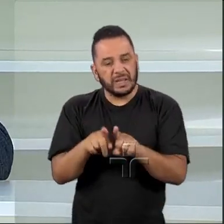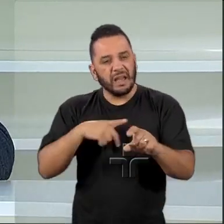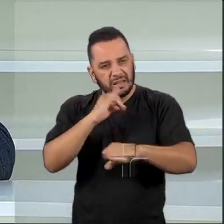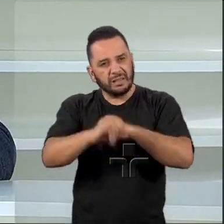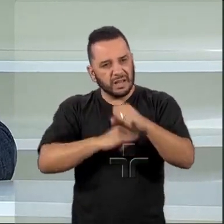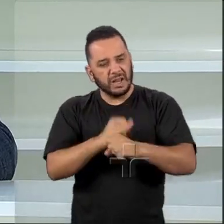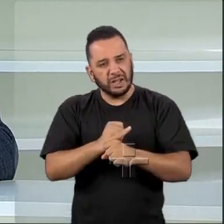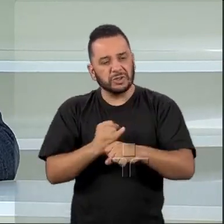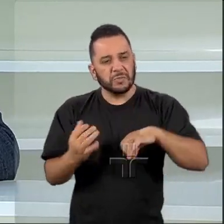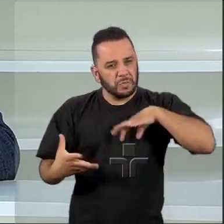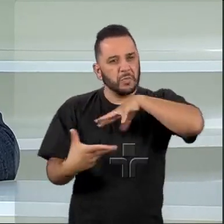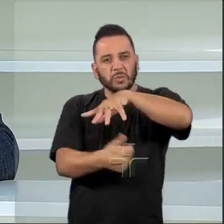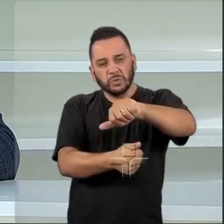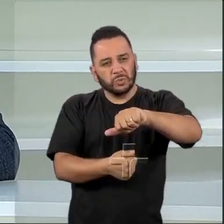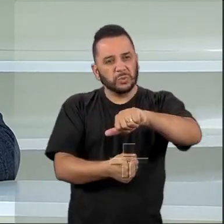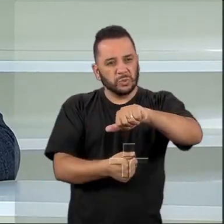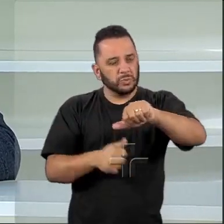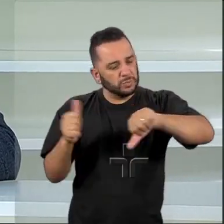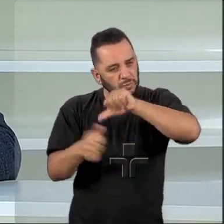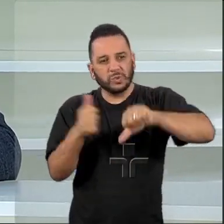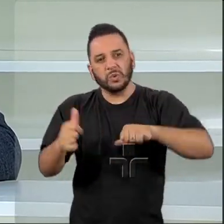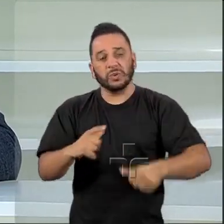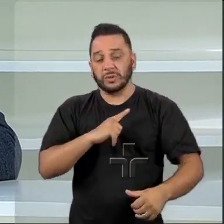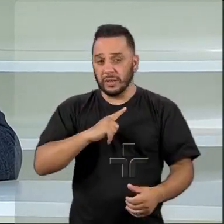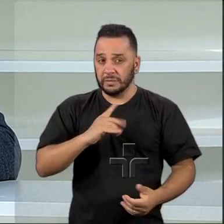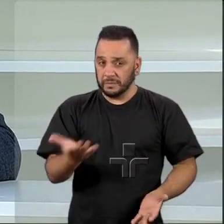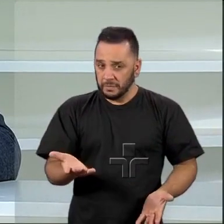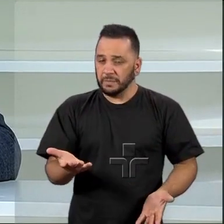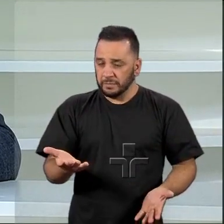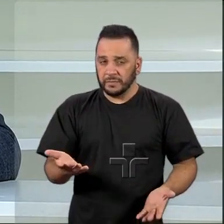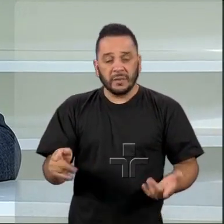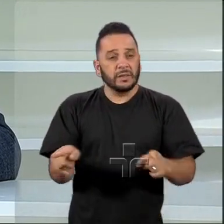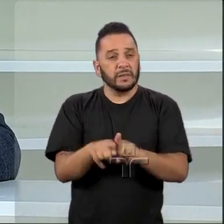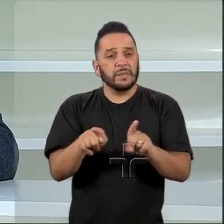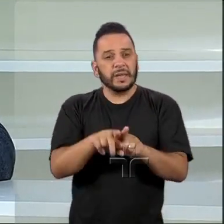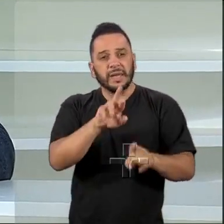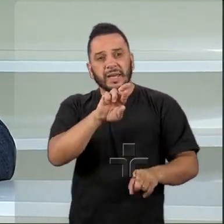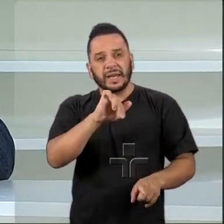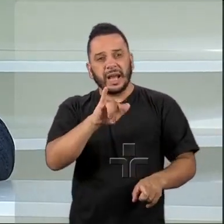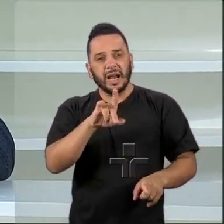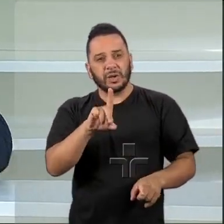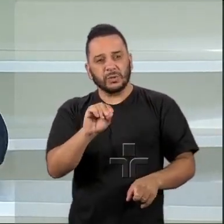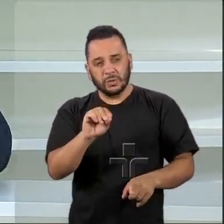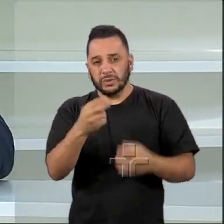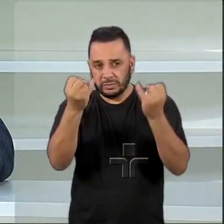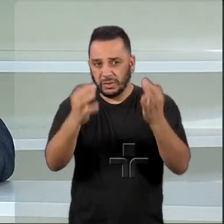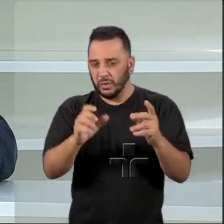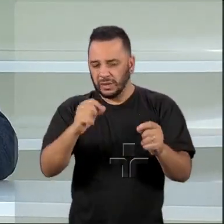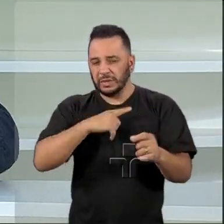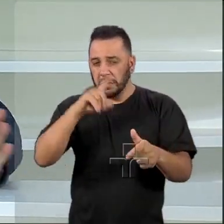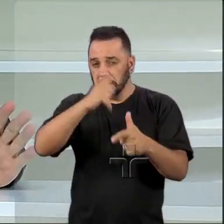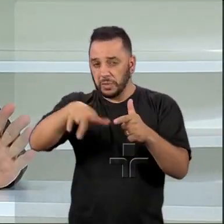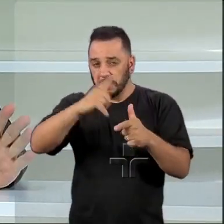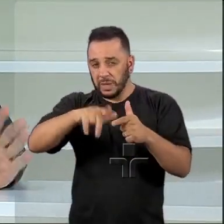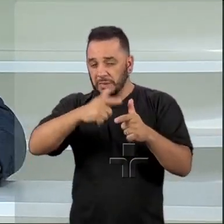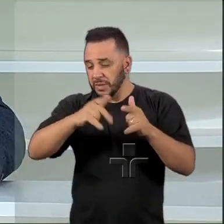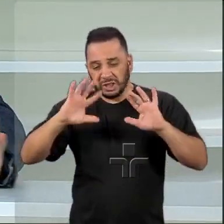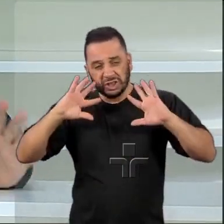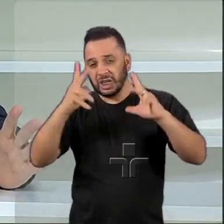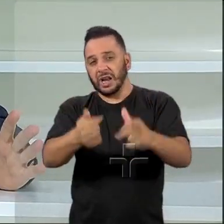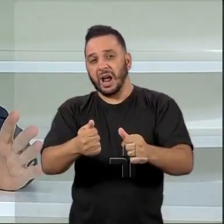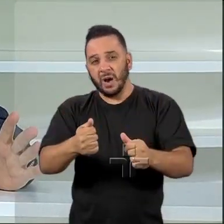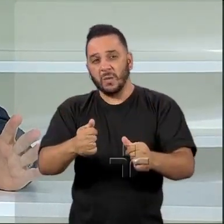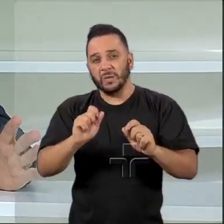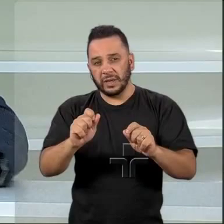mudou completamente a coisa, e para retomar o que o Ricardo tinha colocado, você tem um problema geral de representação